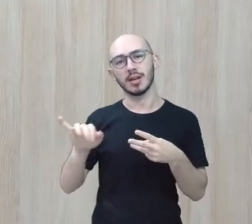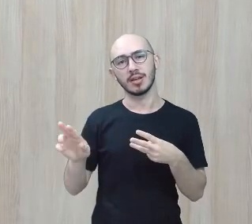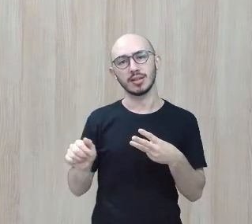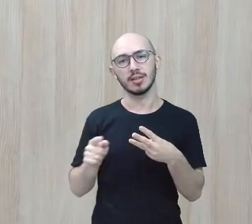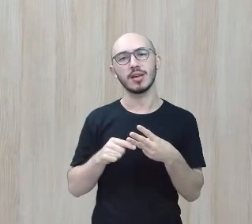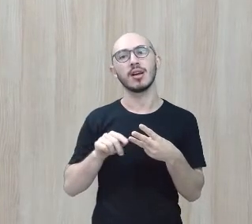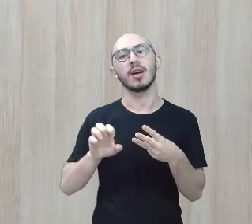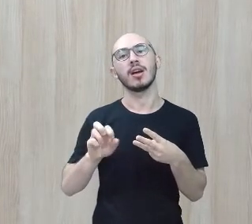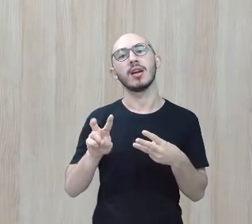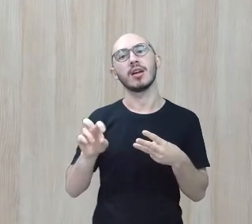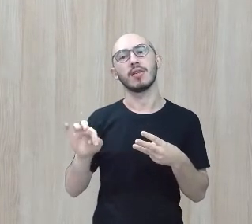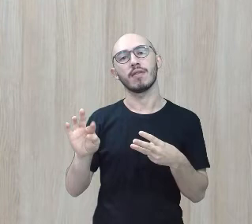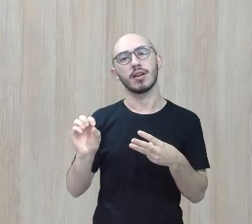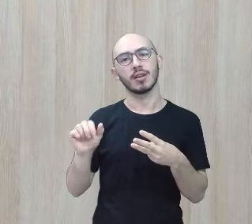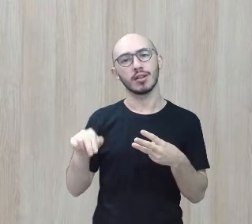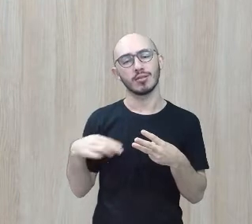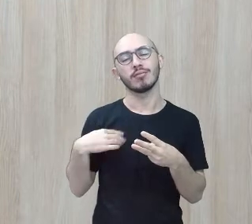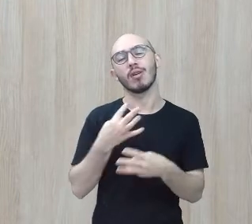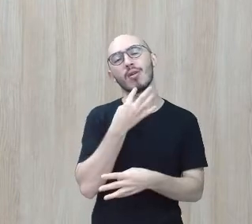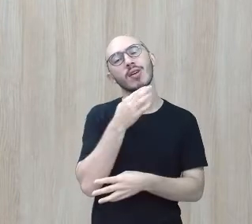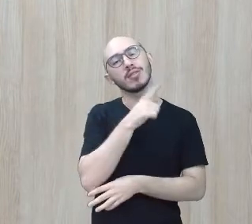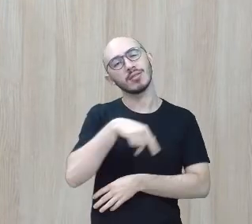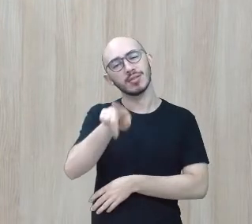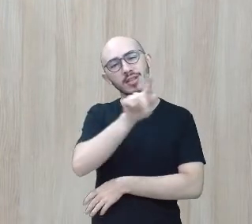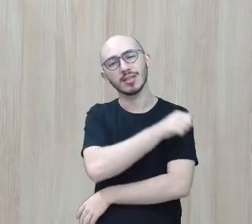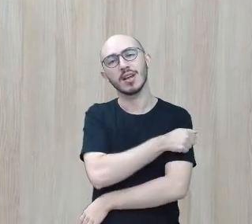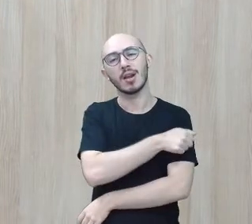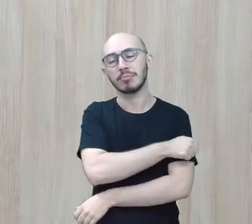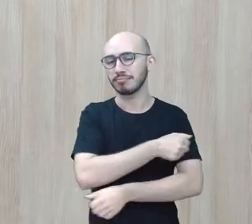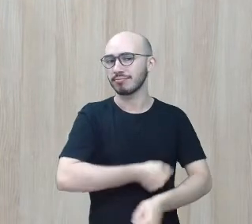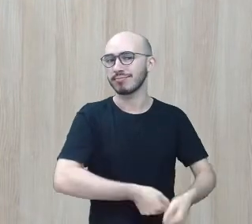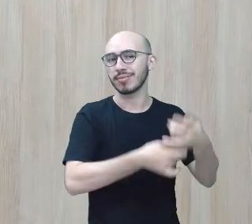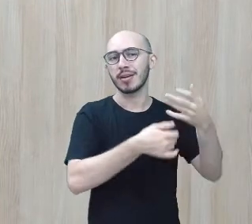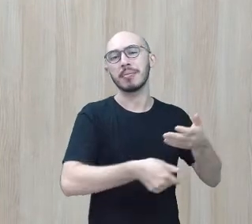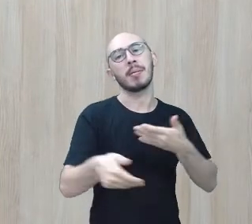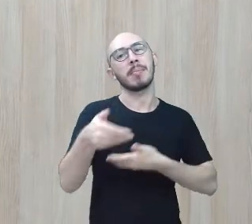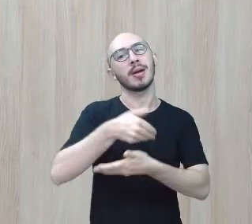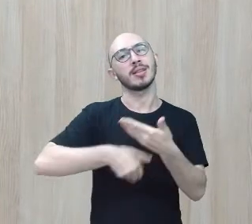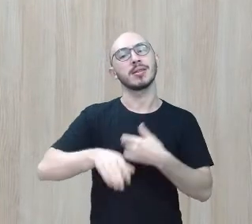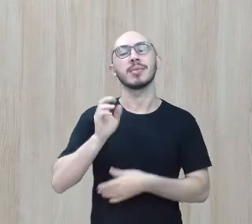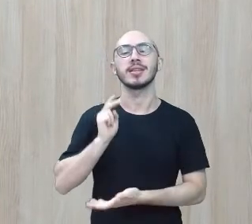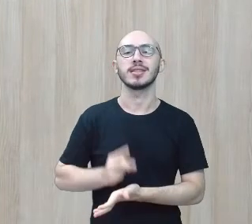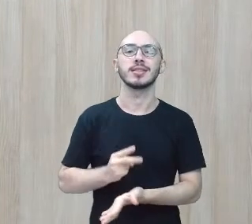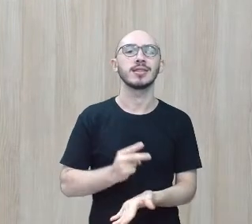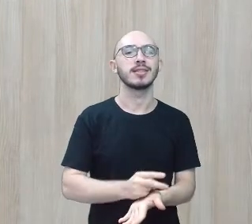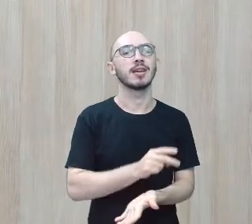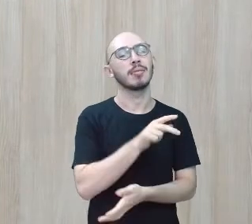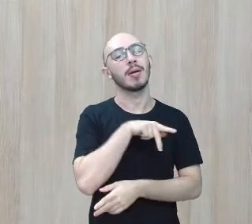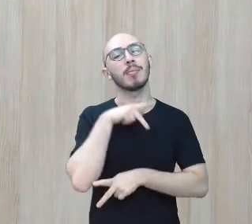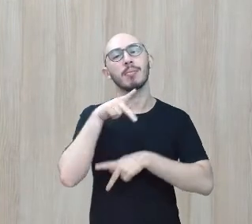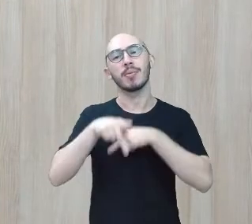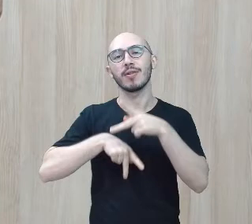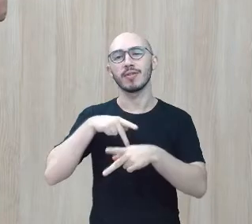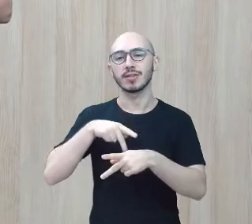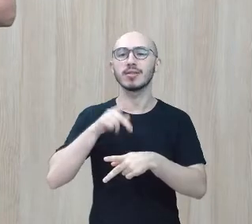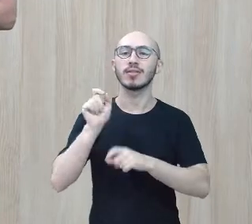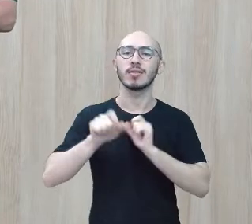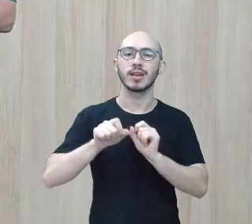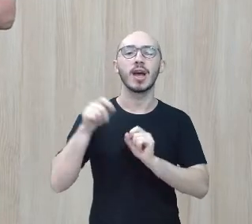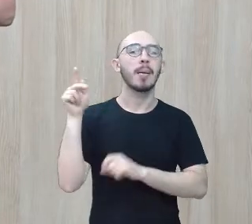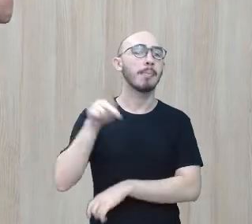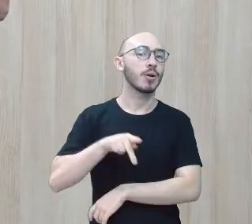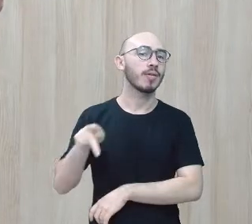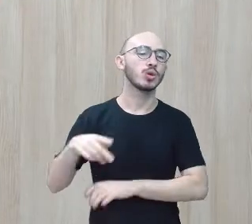aí conhecidos que já estão bem conhecidos por cada professor aqui, tá? E temos